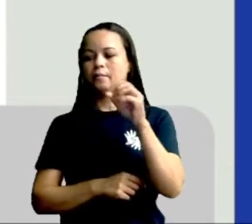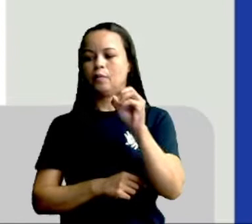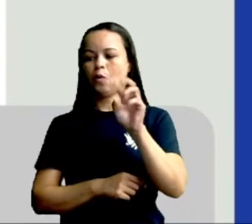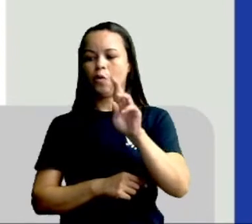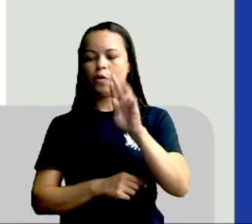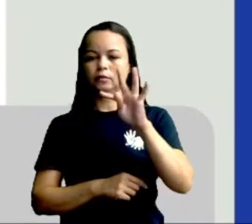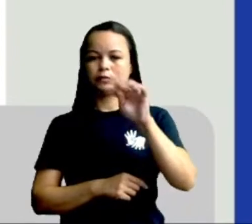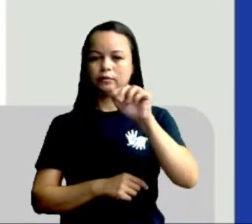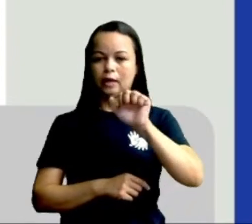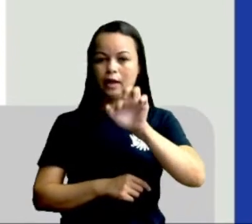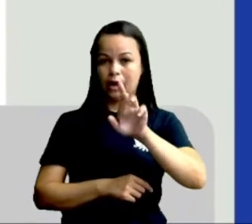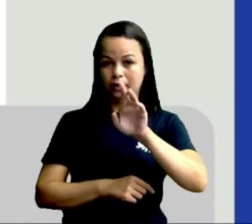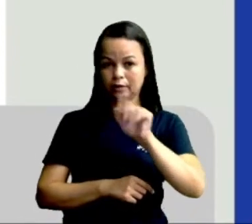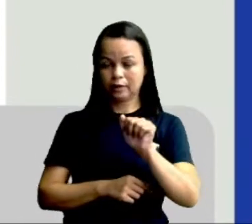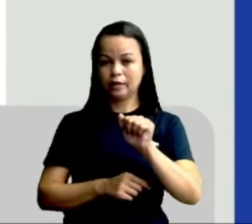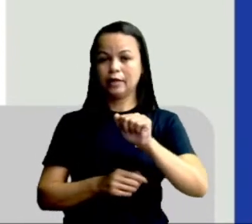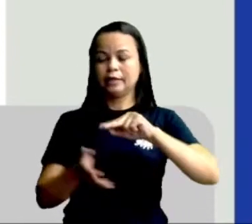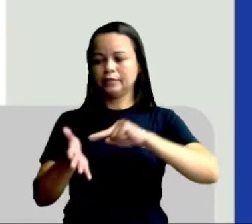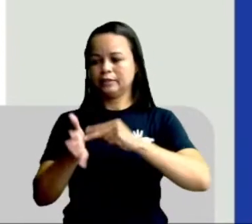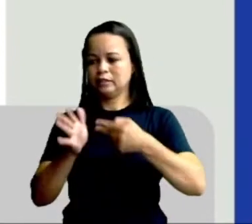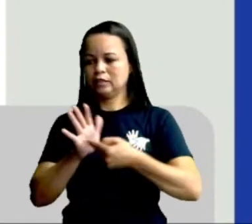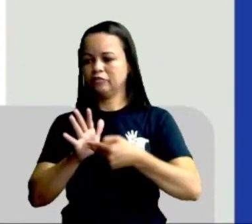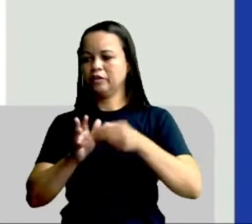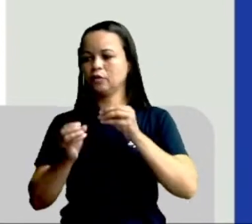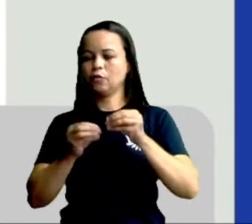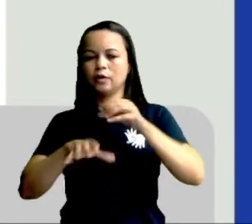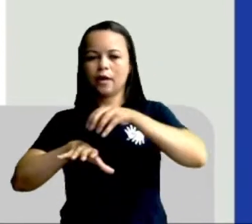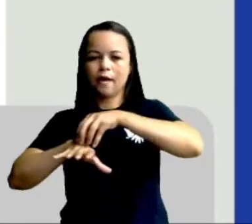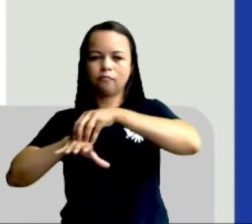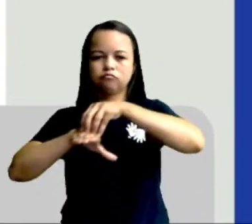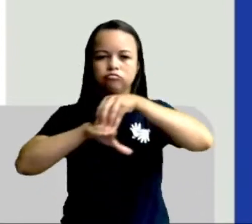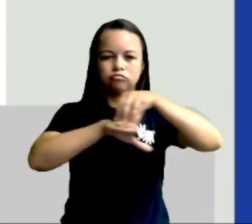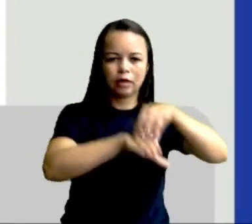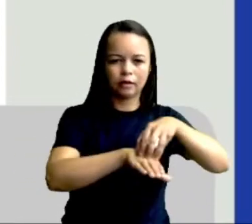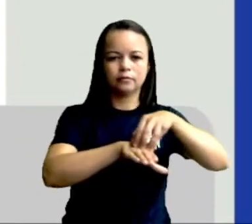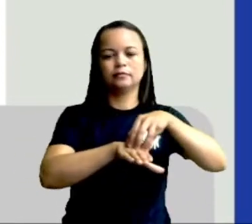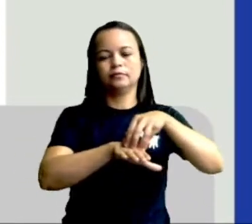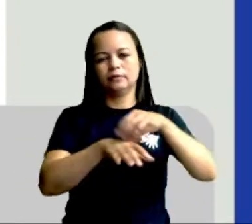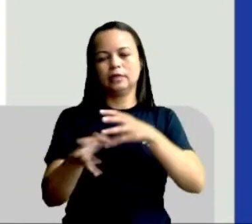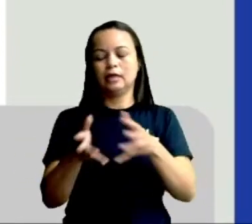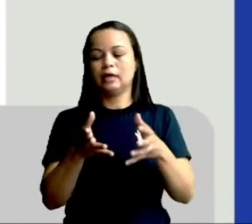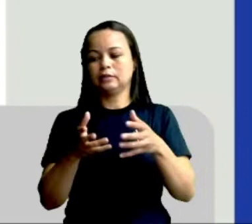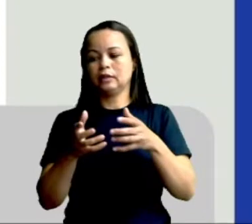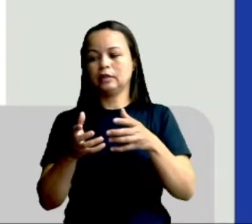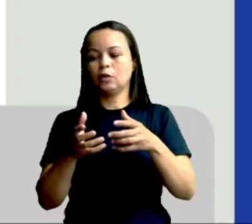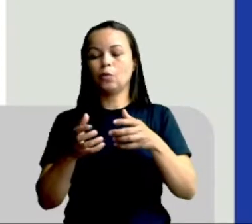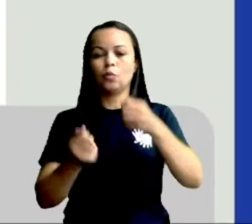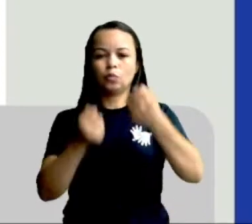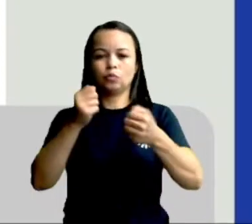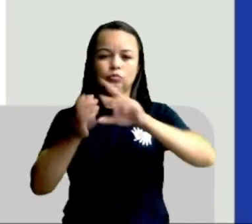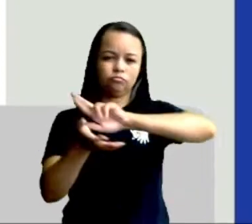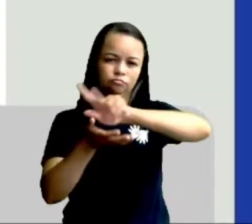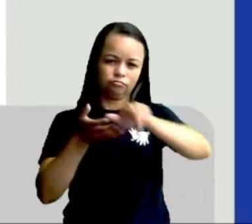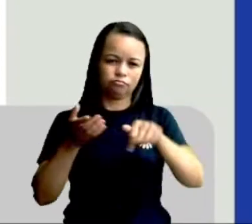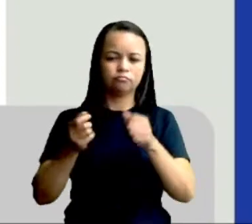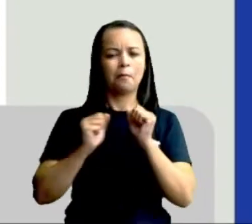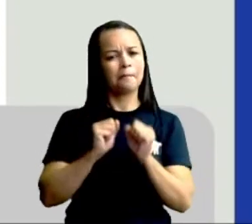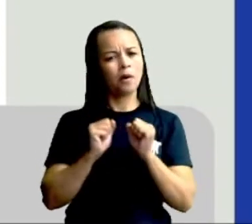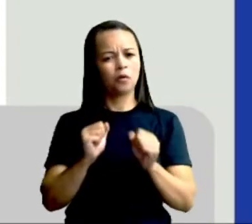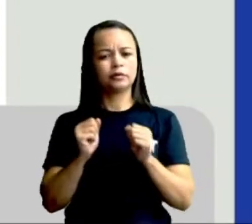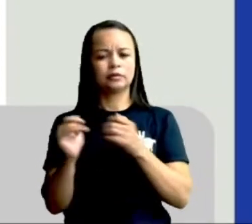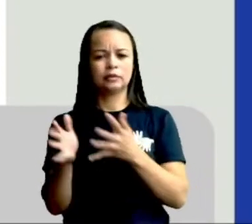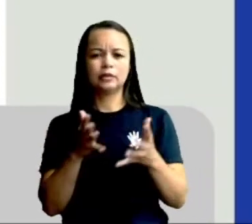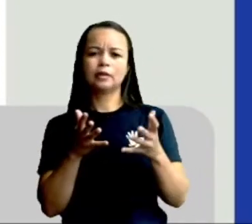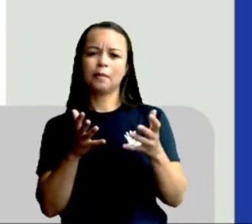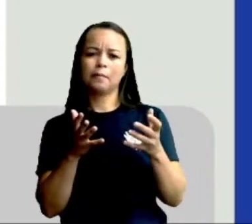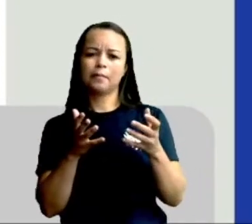Transporte é um movimento de pessoas ou de coisas de um lugar para o outro. Os transportes podem se distinguir pela